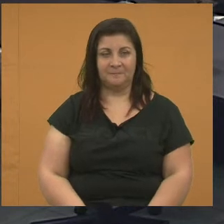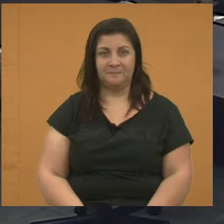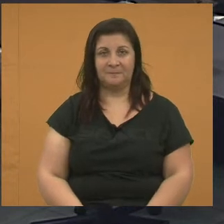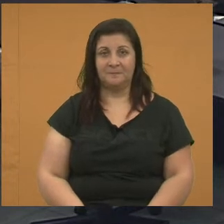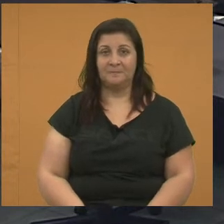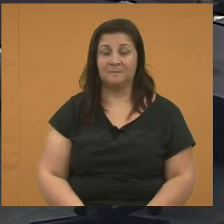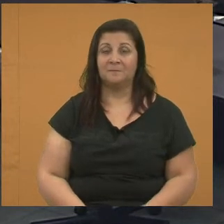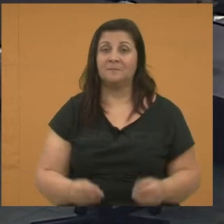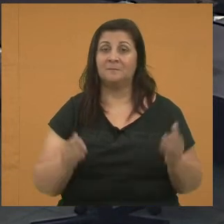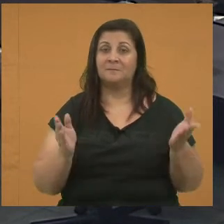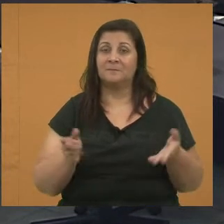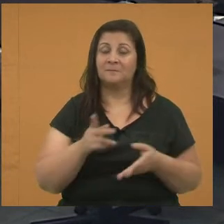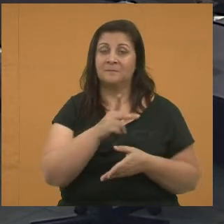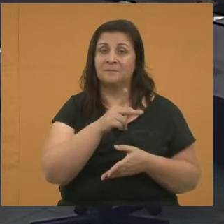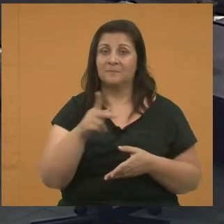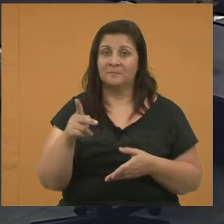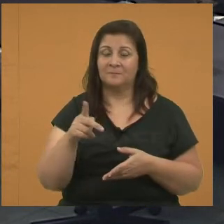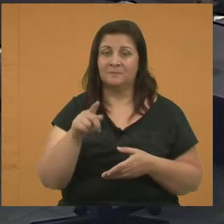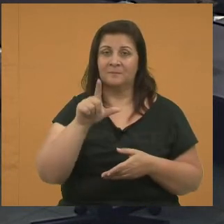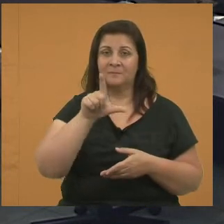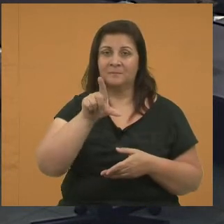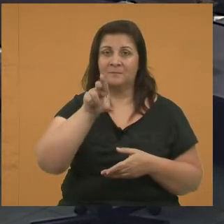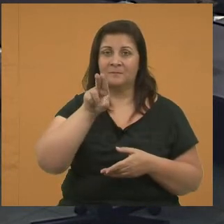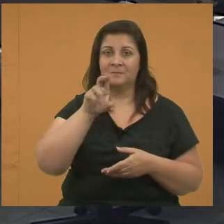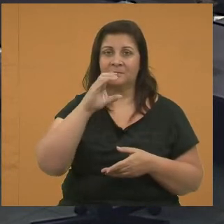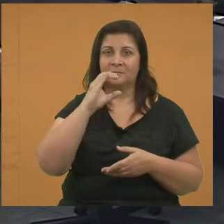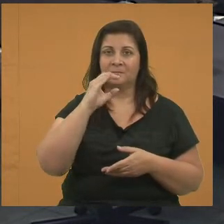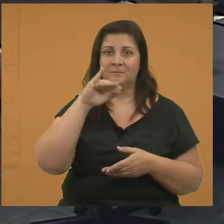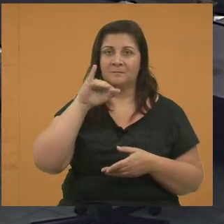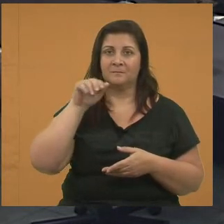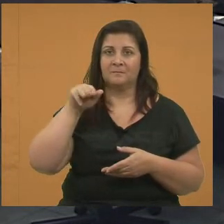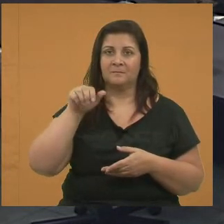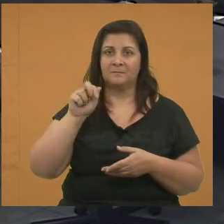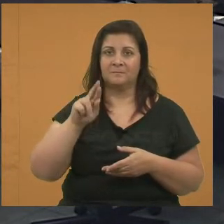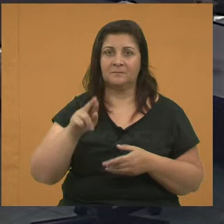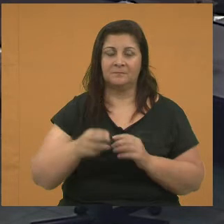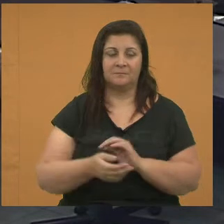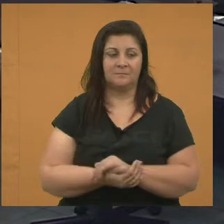Com a palavra agora, a presidente da Câmara, vereadora Lucimar Ponciano.